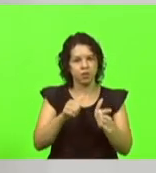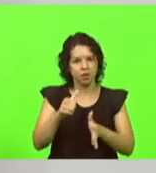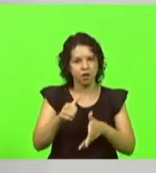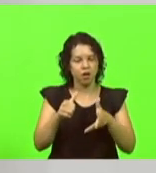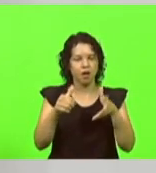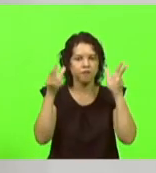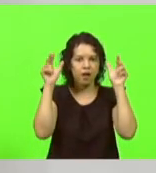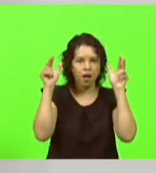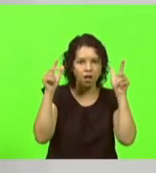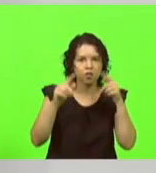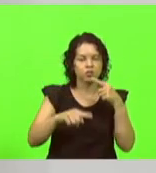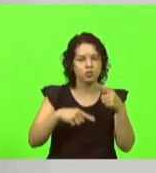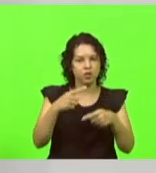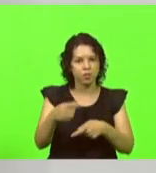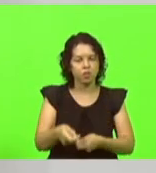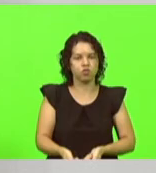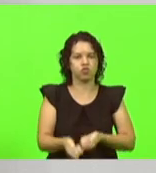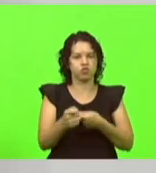depois de charrete.